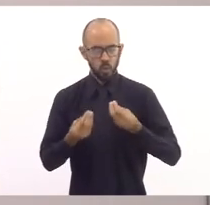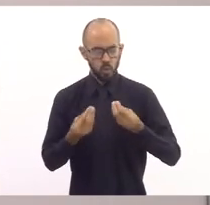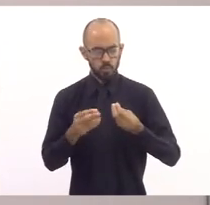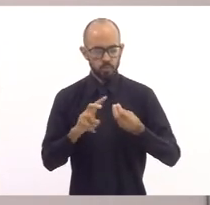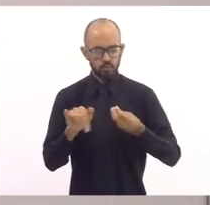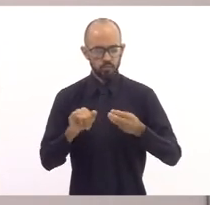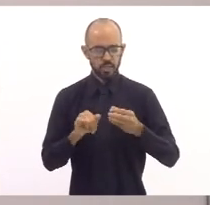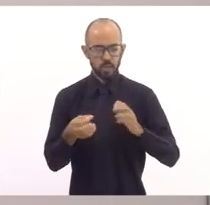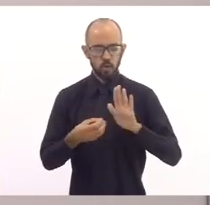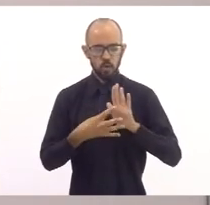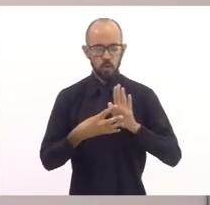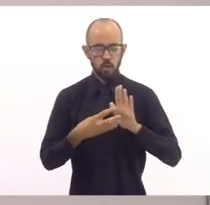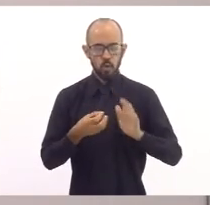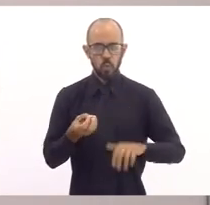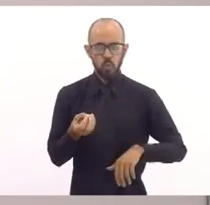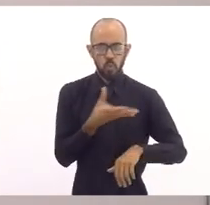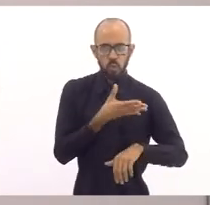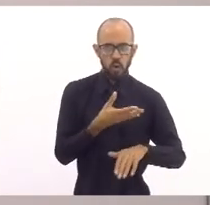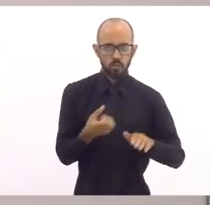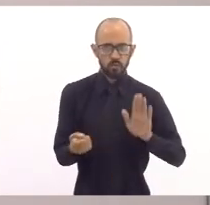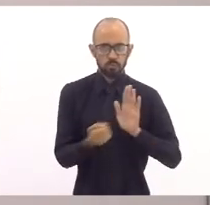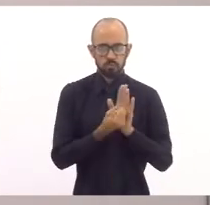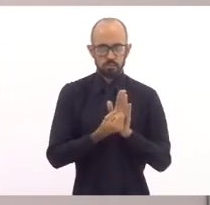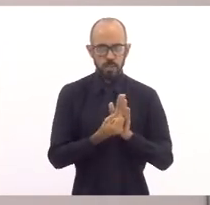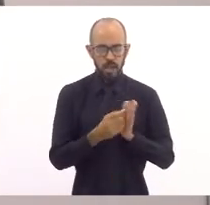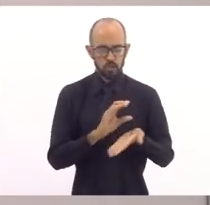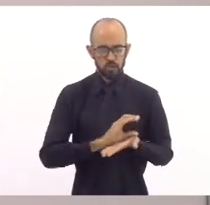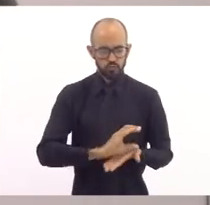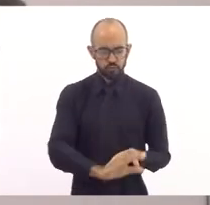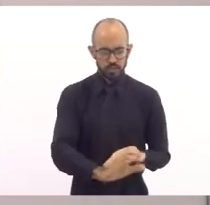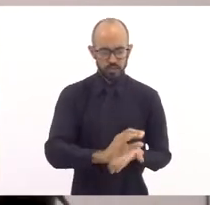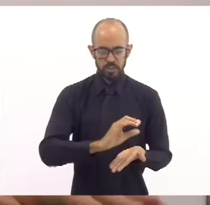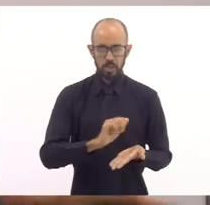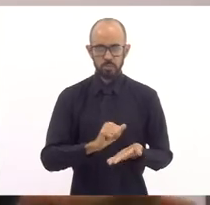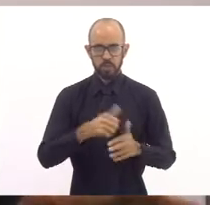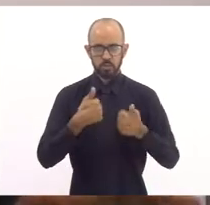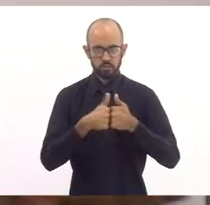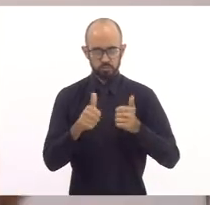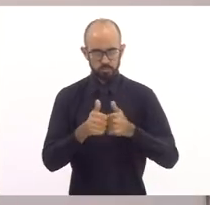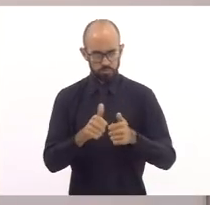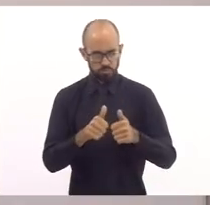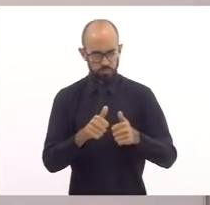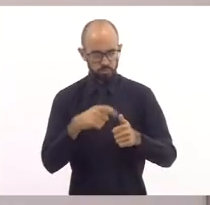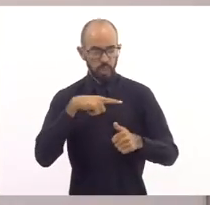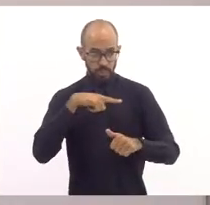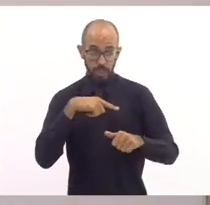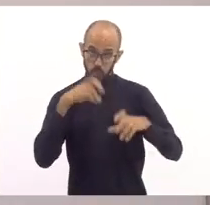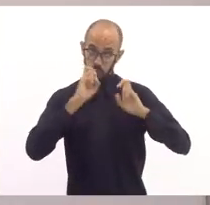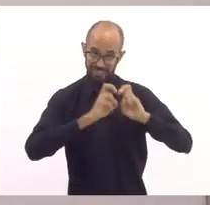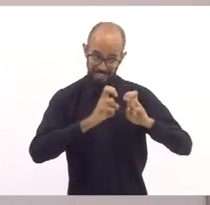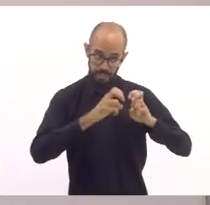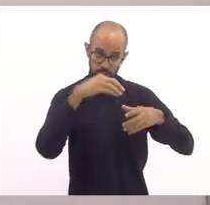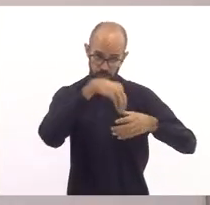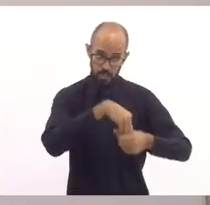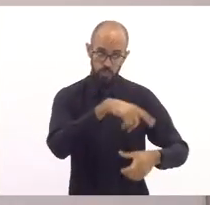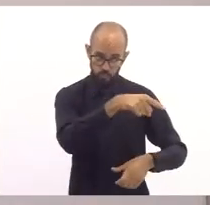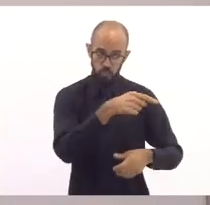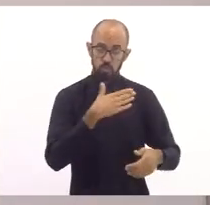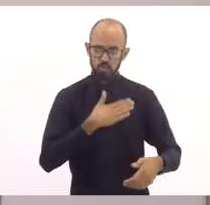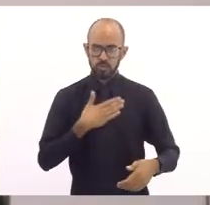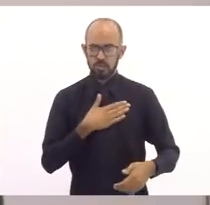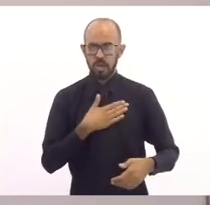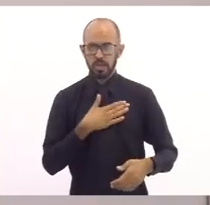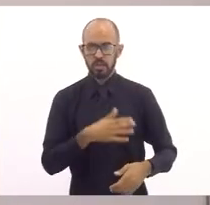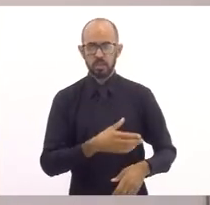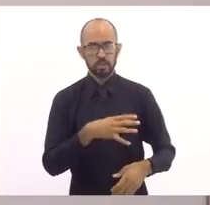o novo marco de financiamento dos transportes? Aí está incluso o trem. Eu gostaria de